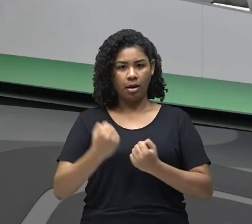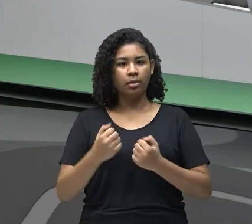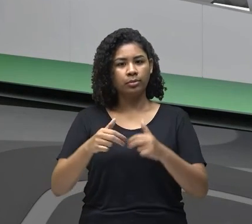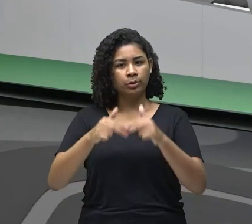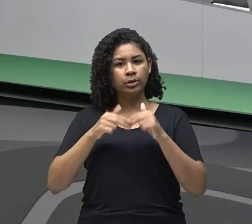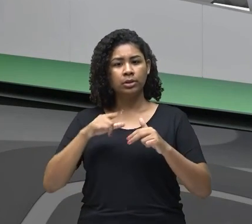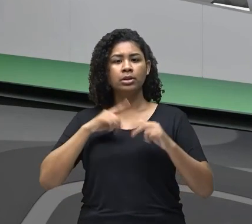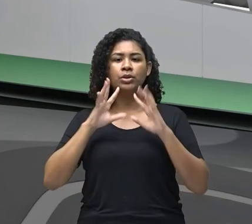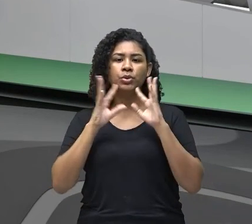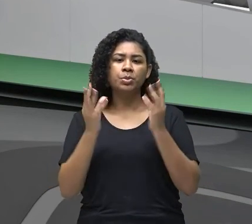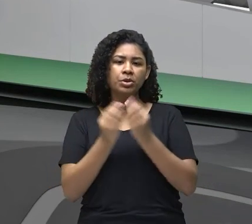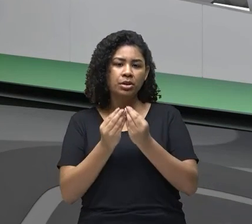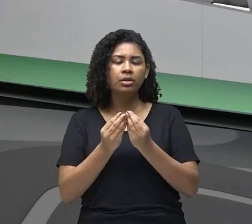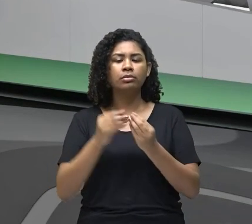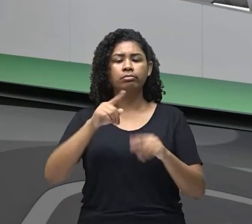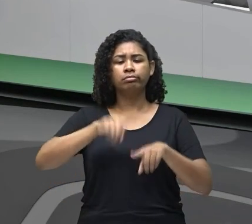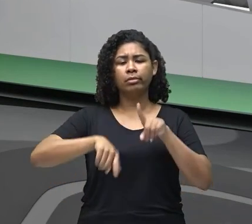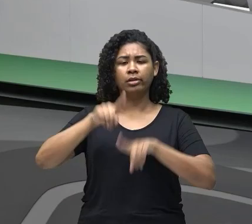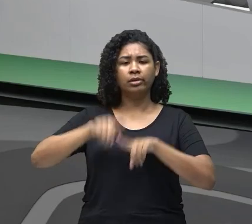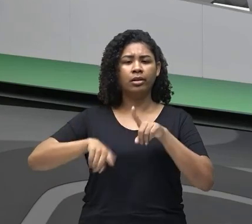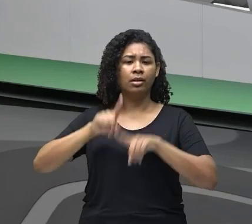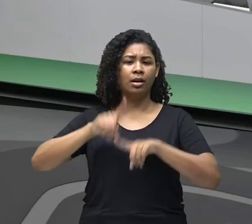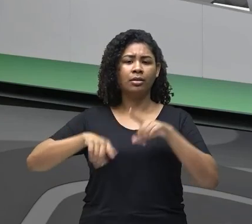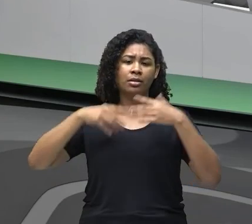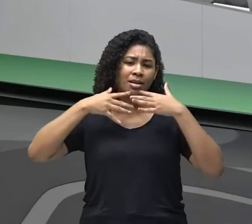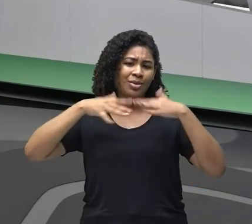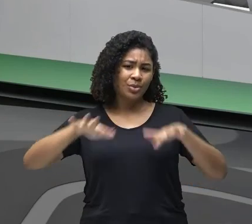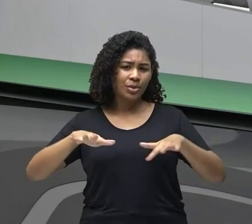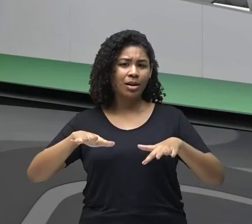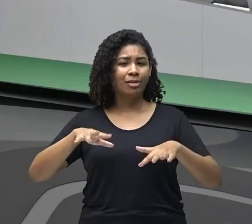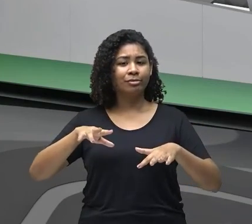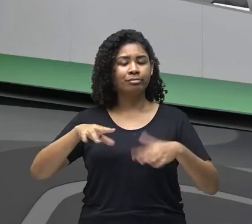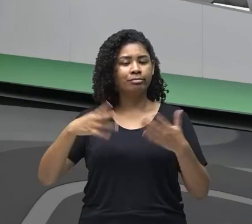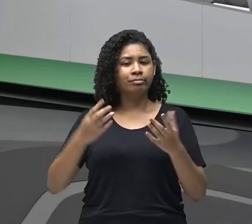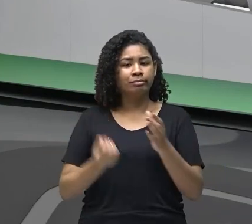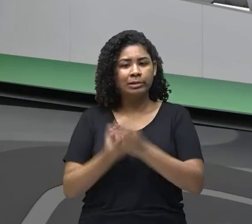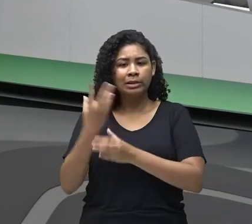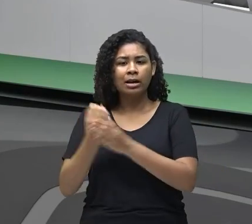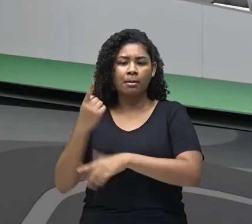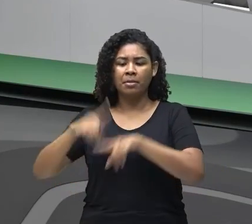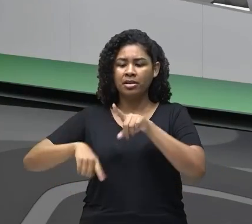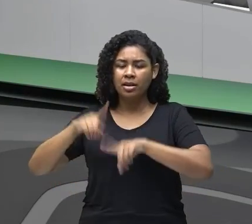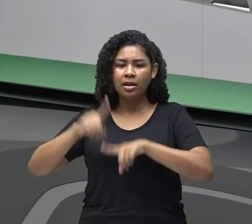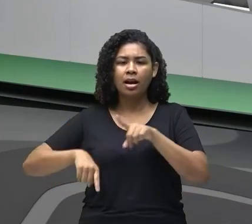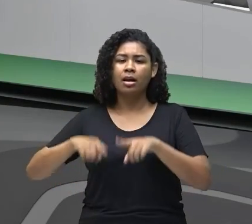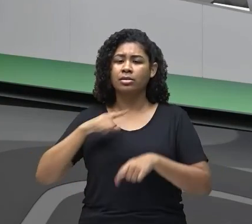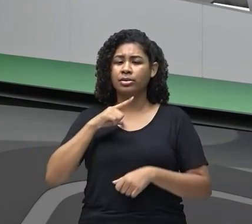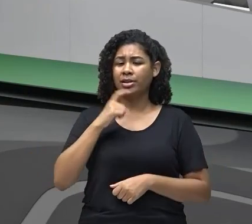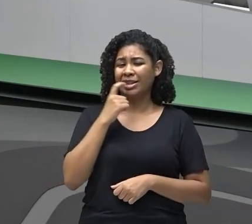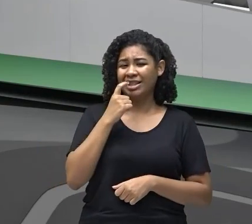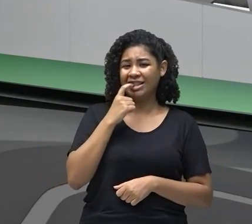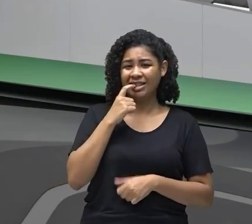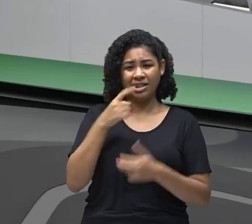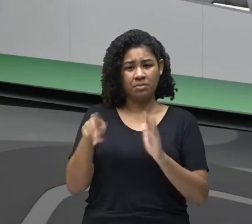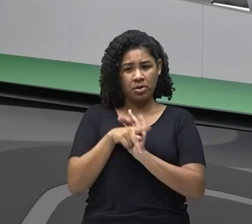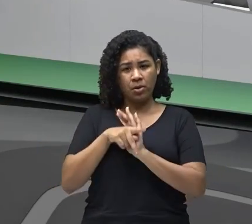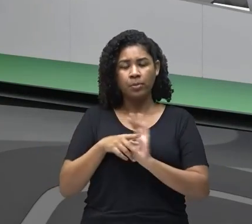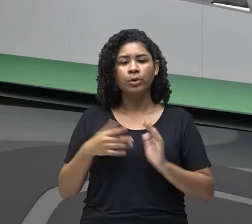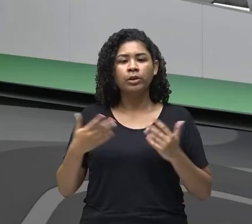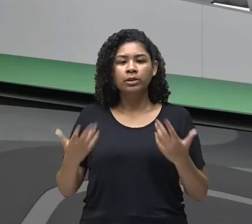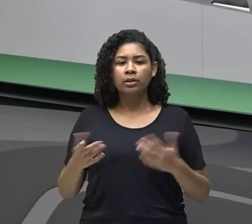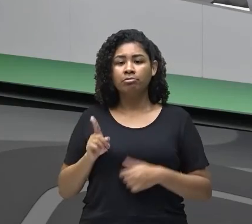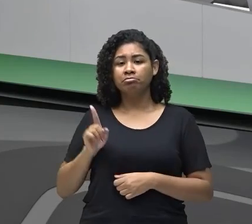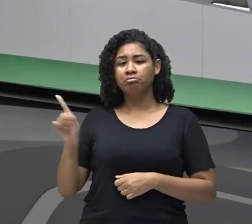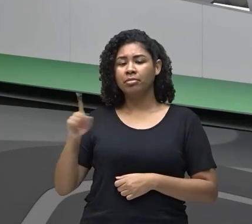ali utilizados na matéria-prima para produzir produtos que são feitos de borracha ou de plástico, né? Então, daqui sai